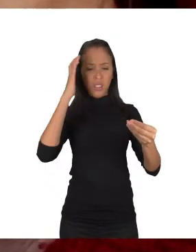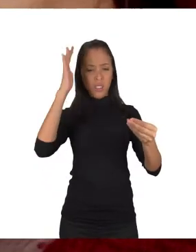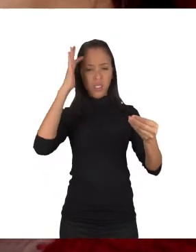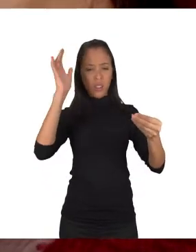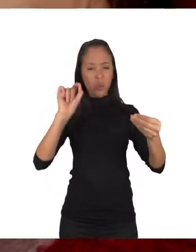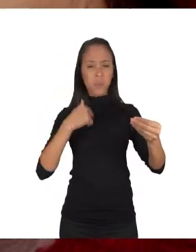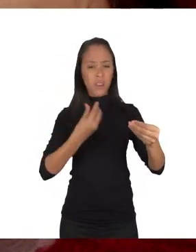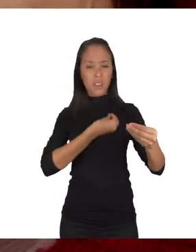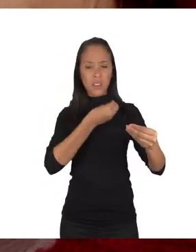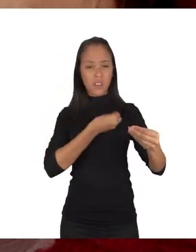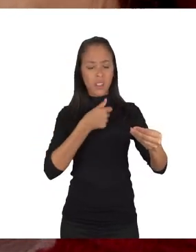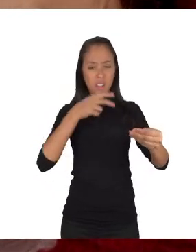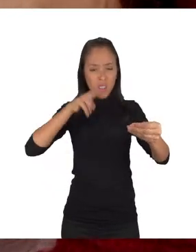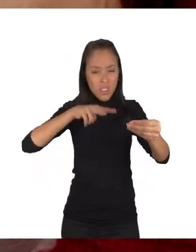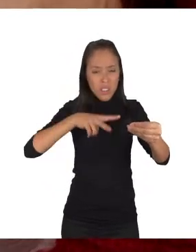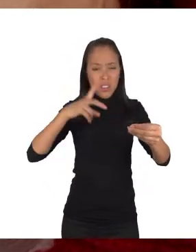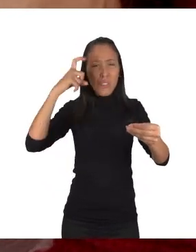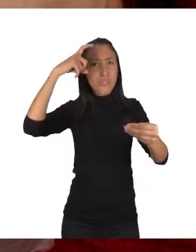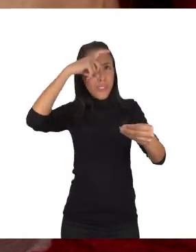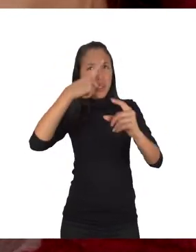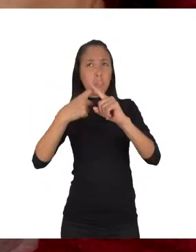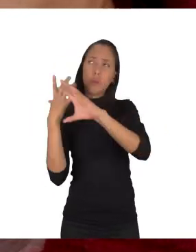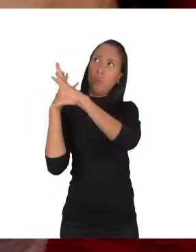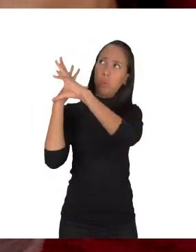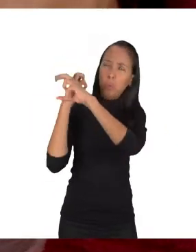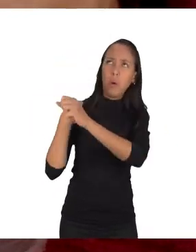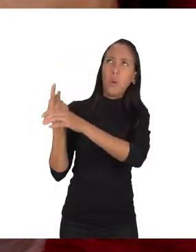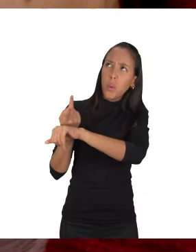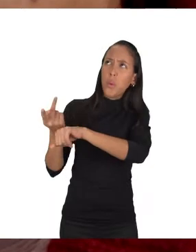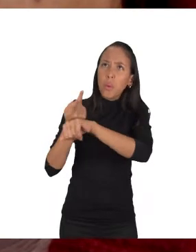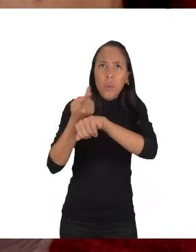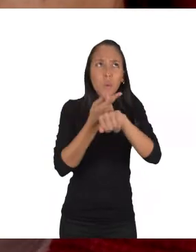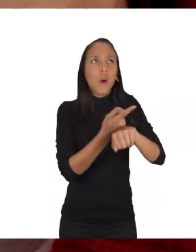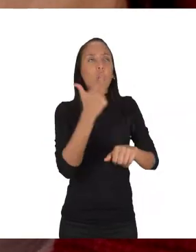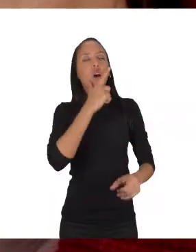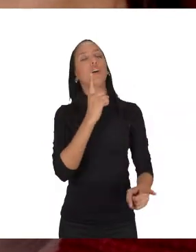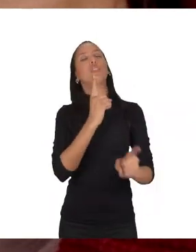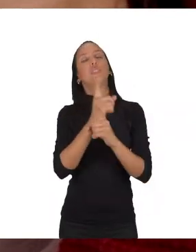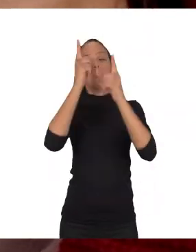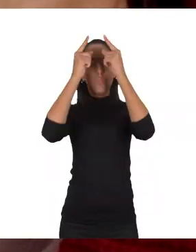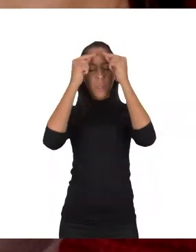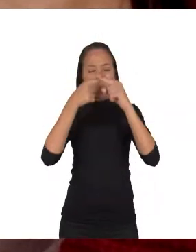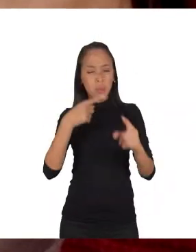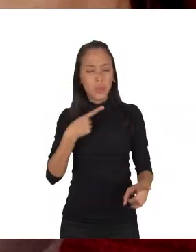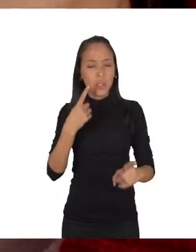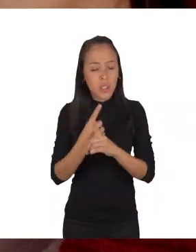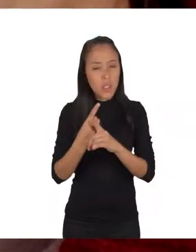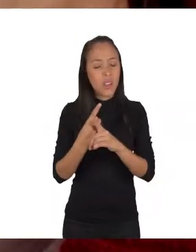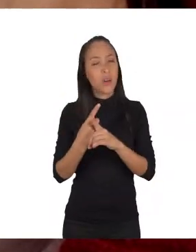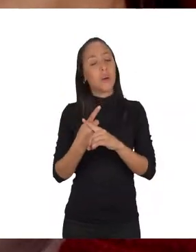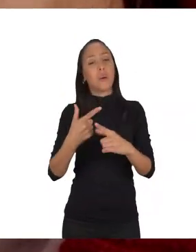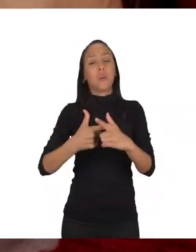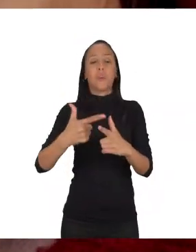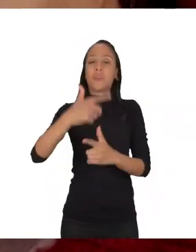tinha um diagnóstico que foi tão difícil encontrar, ter alguém que conseguisse achar o problema que eu tinha. Mas o problema era tão sério que aí lidar com